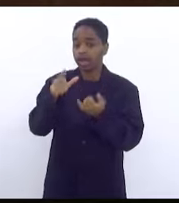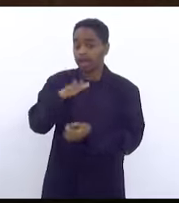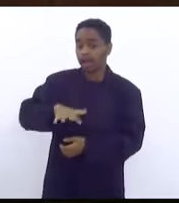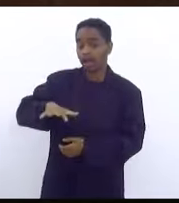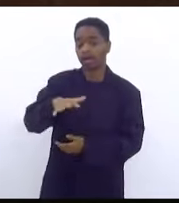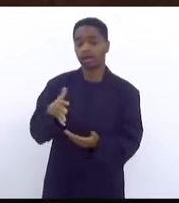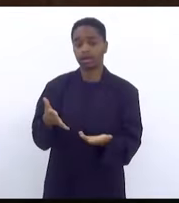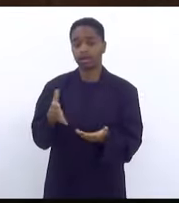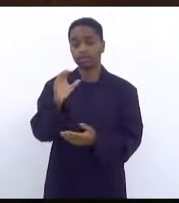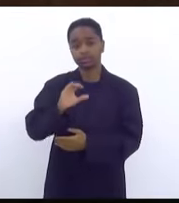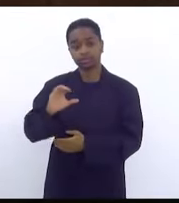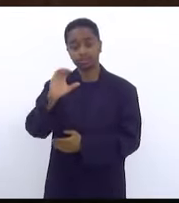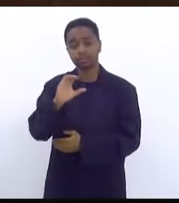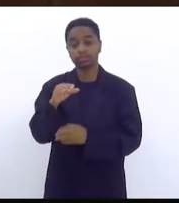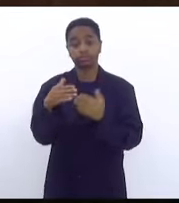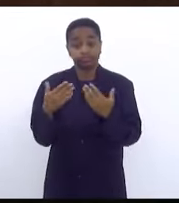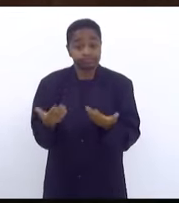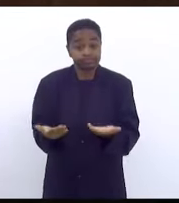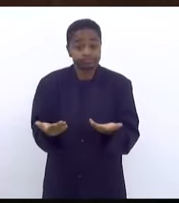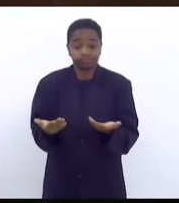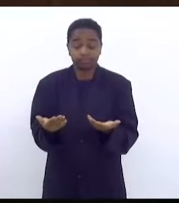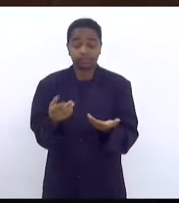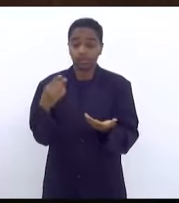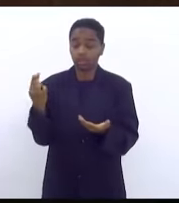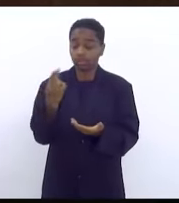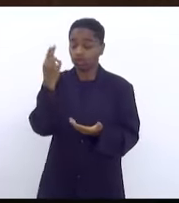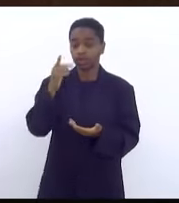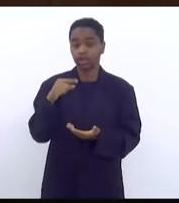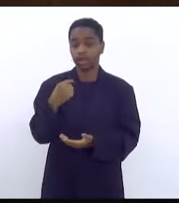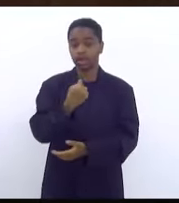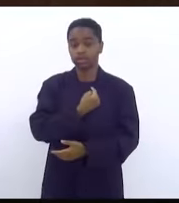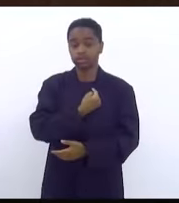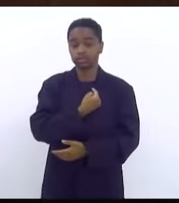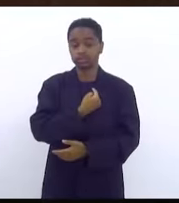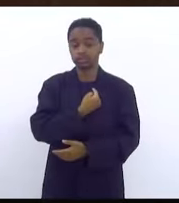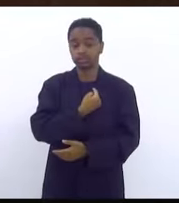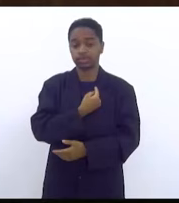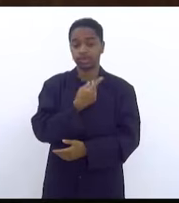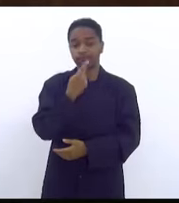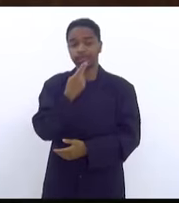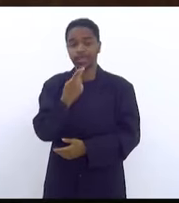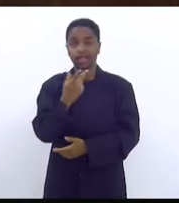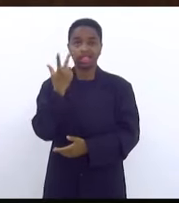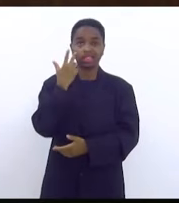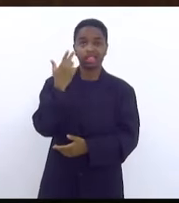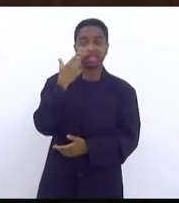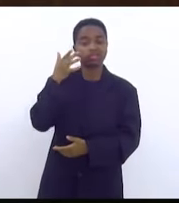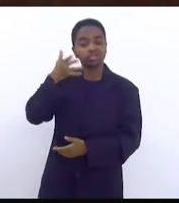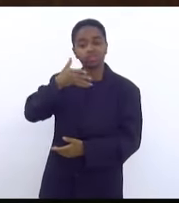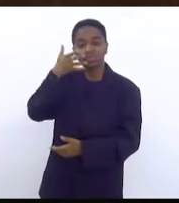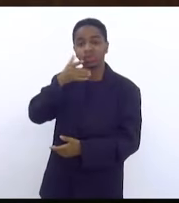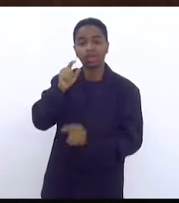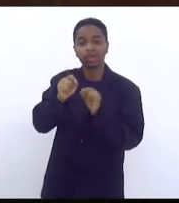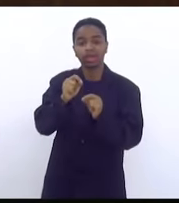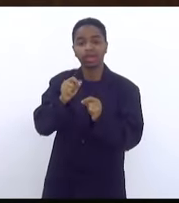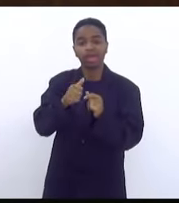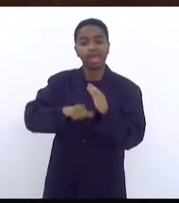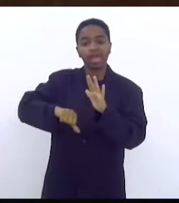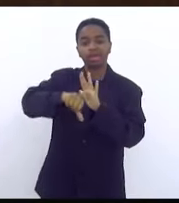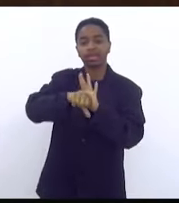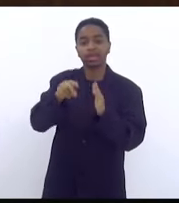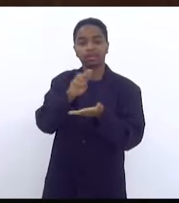setor científico. Então, assim, não dá para a gente adotar e naturalizar um discurso de criminalização